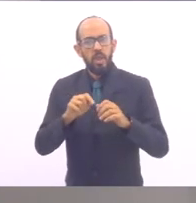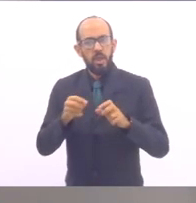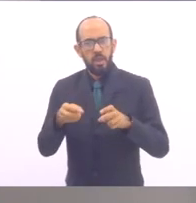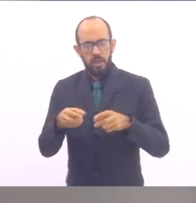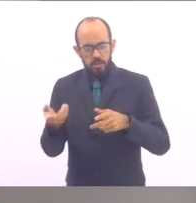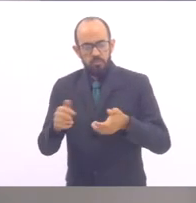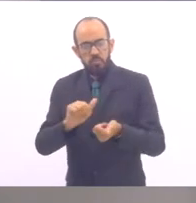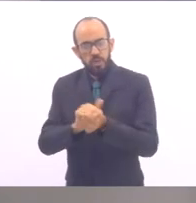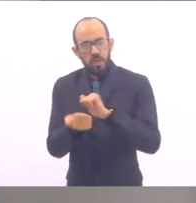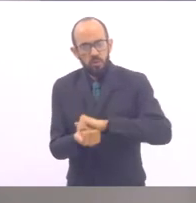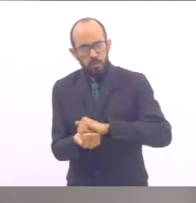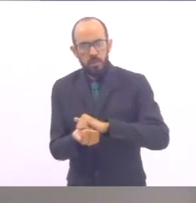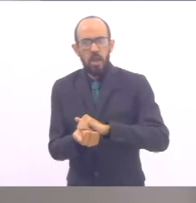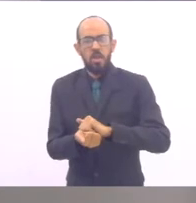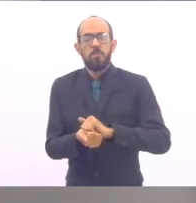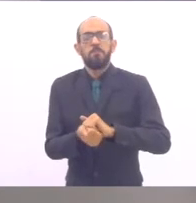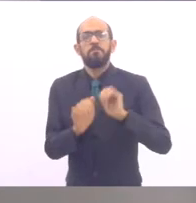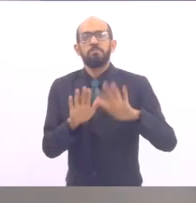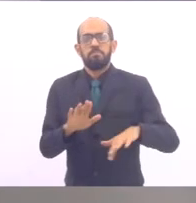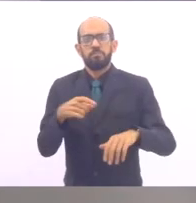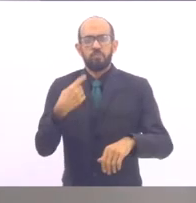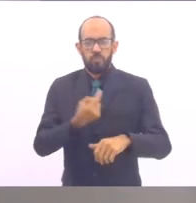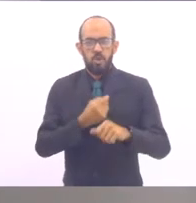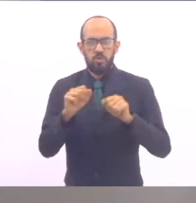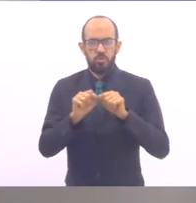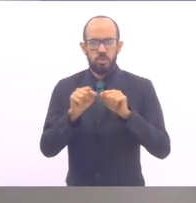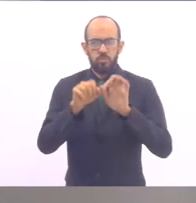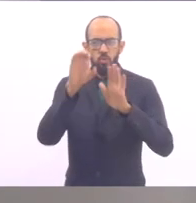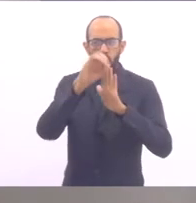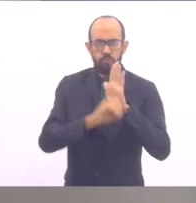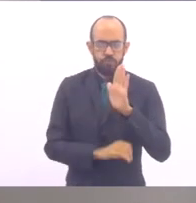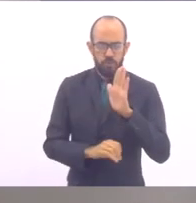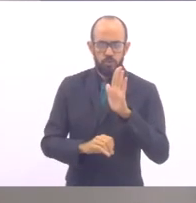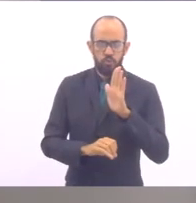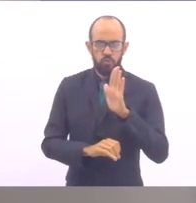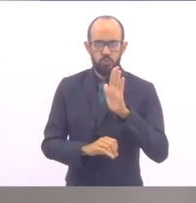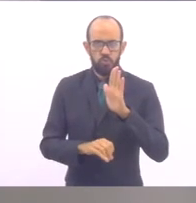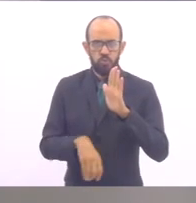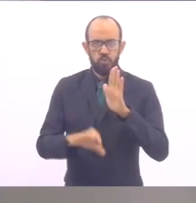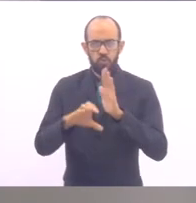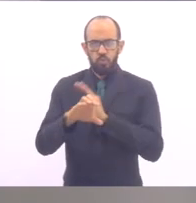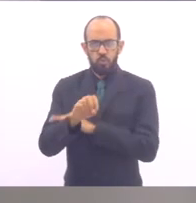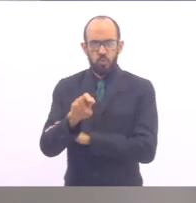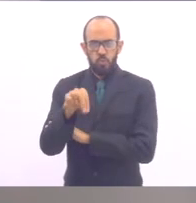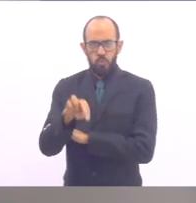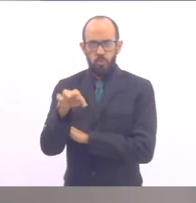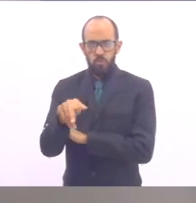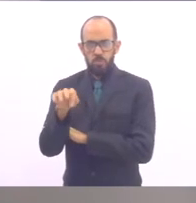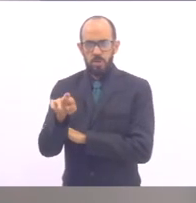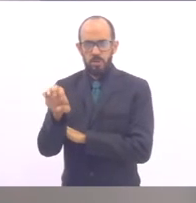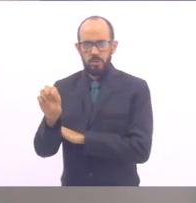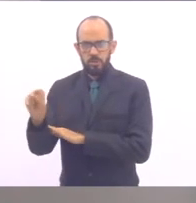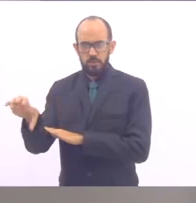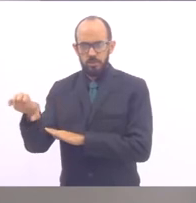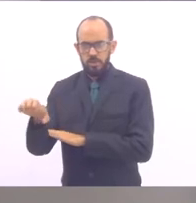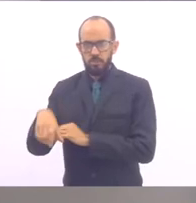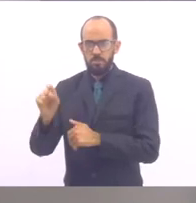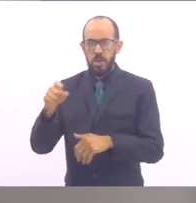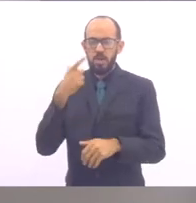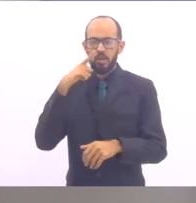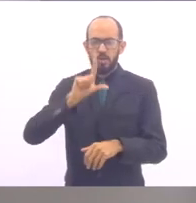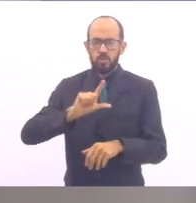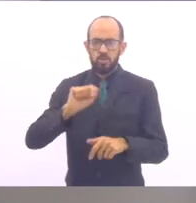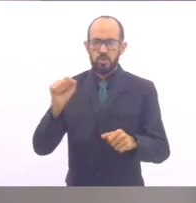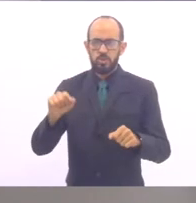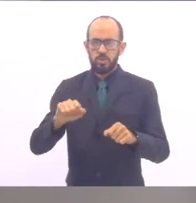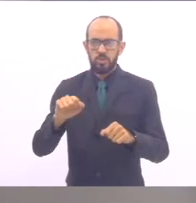ajustes. Sim. Mas a gente fez, inclusive, um ofício do Cumpras pedindo para essa coisa.